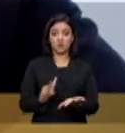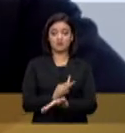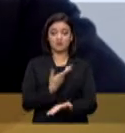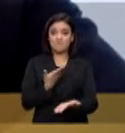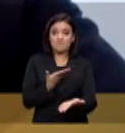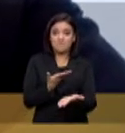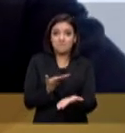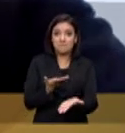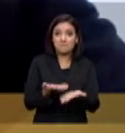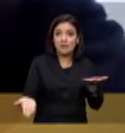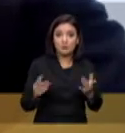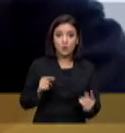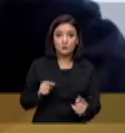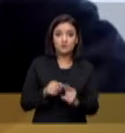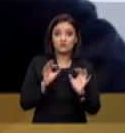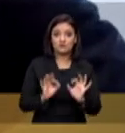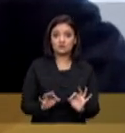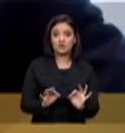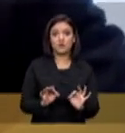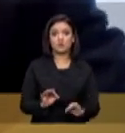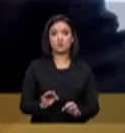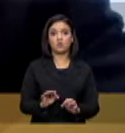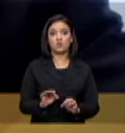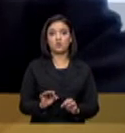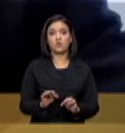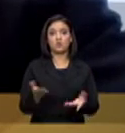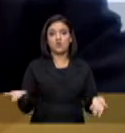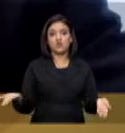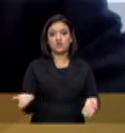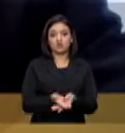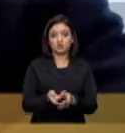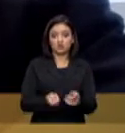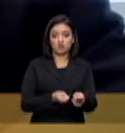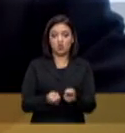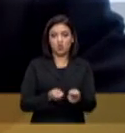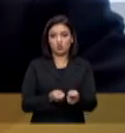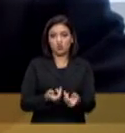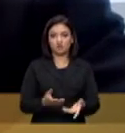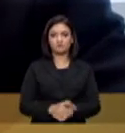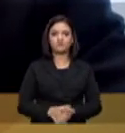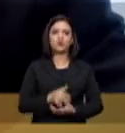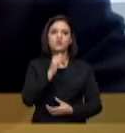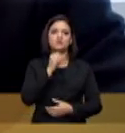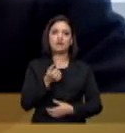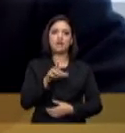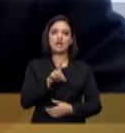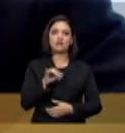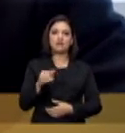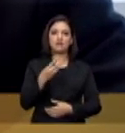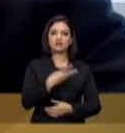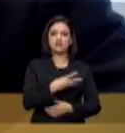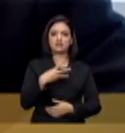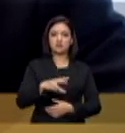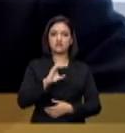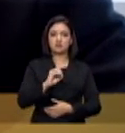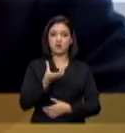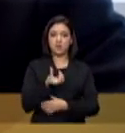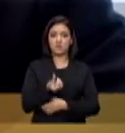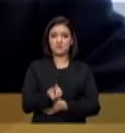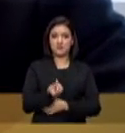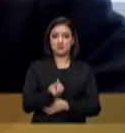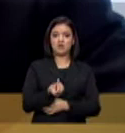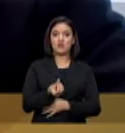ações de controle concentrado. Com efeito, nós temos na ADI 3306